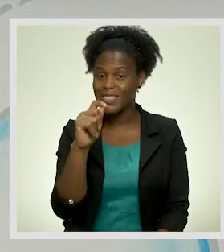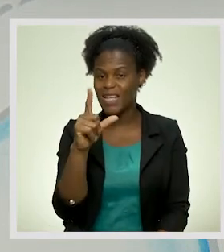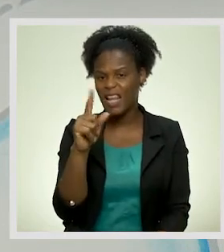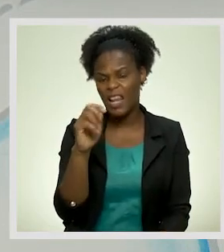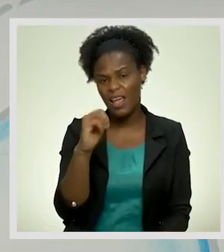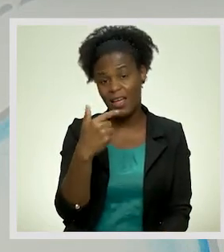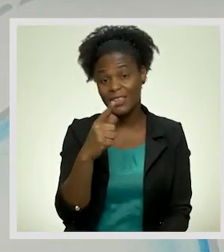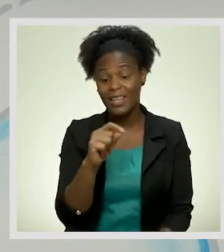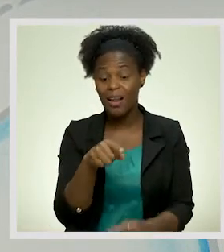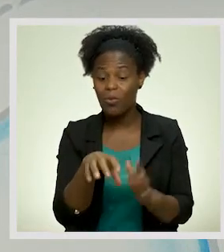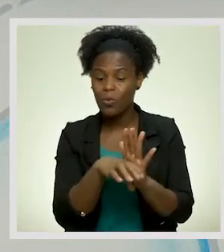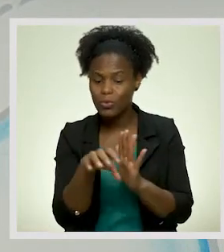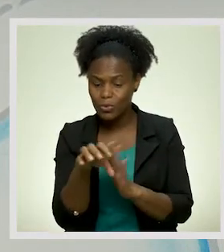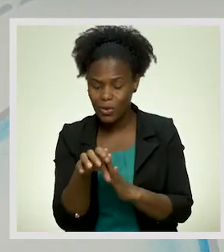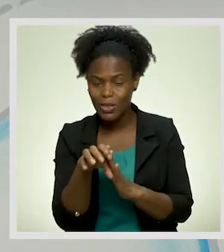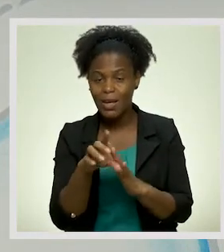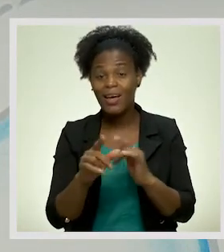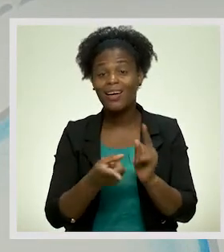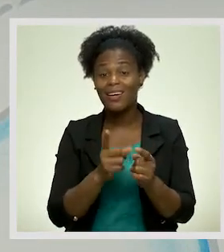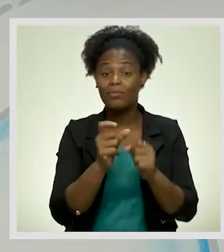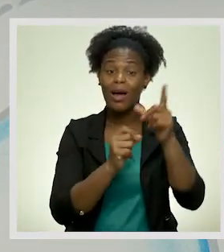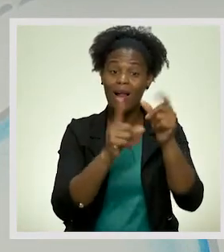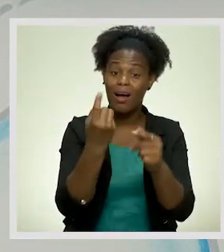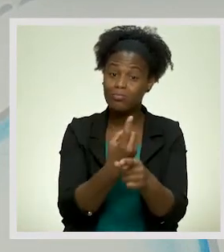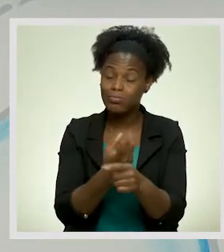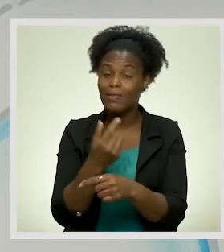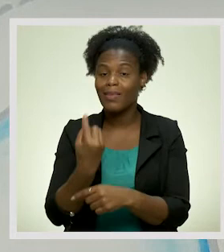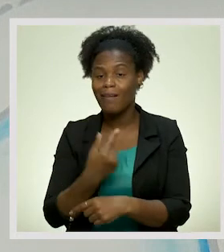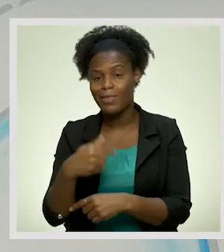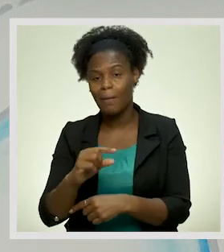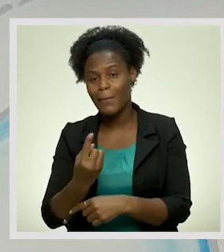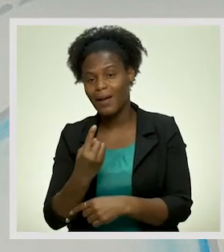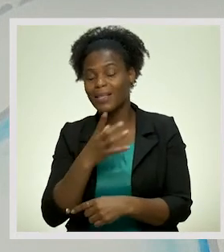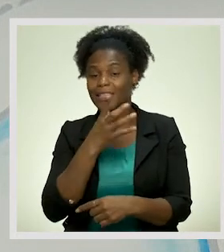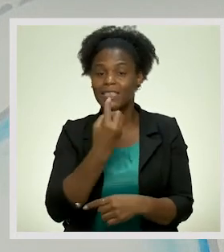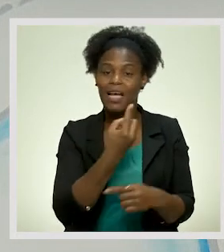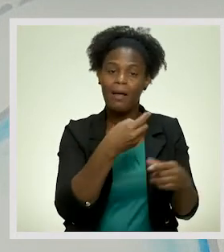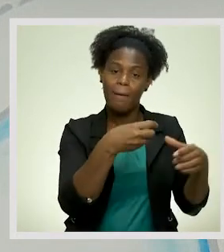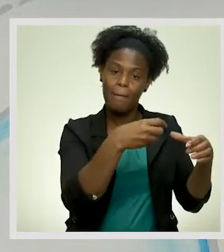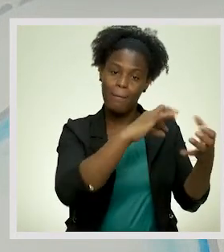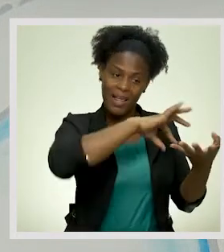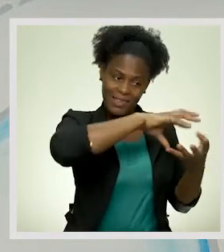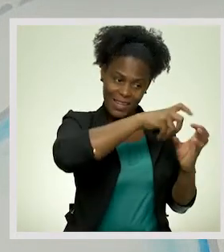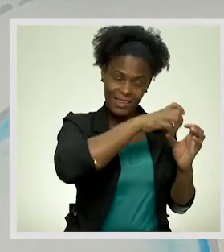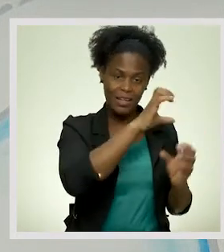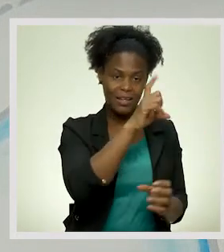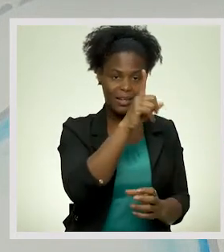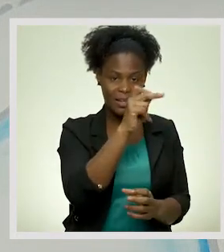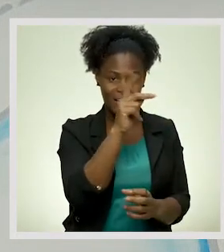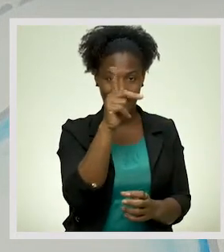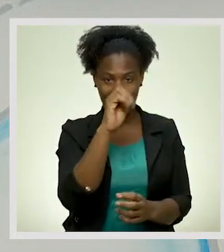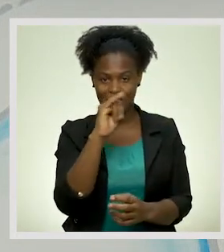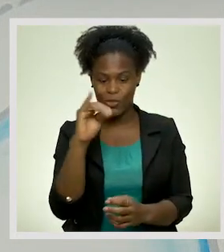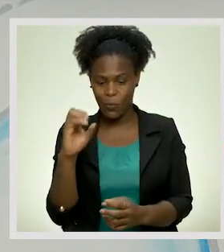as condições que um astro deve ter para ser considerado planeta clássico.